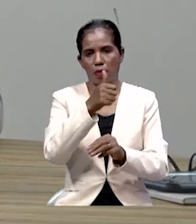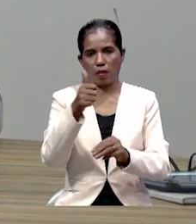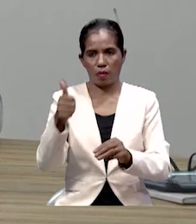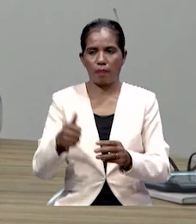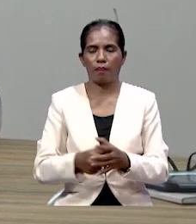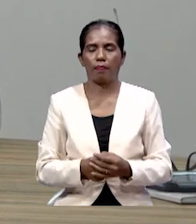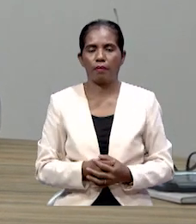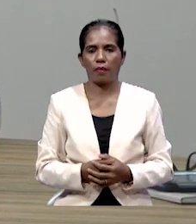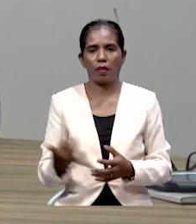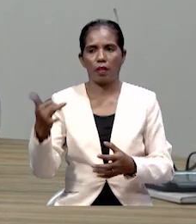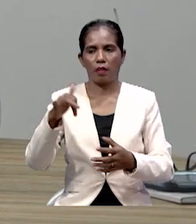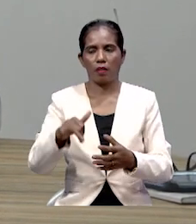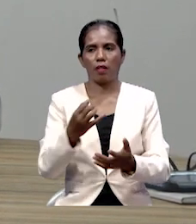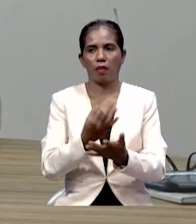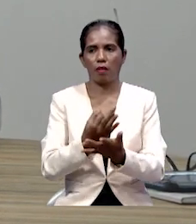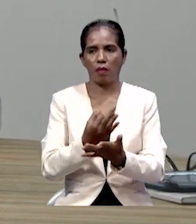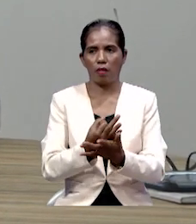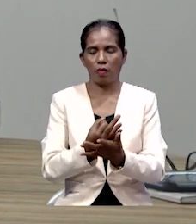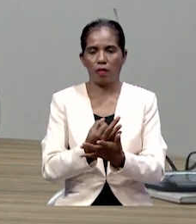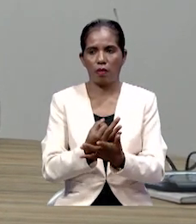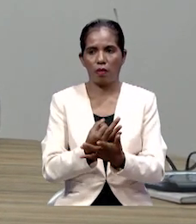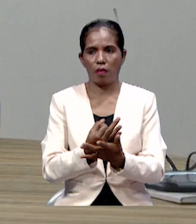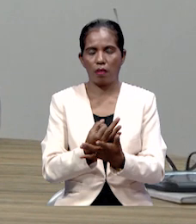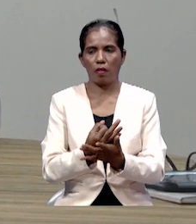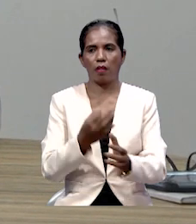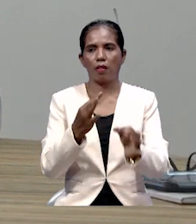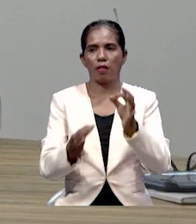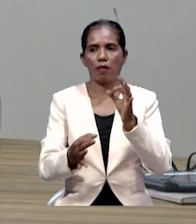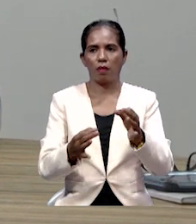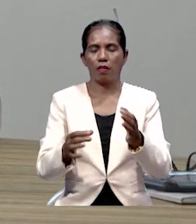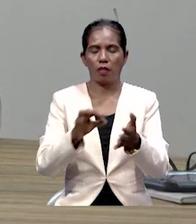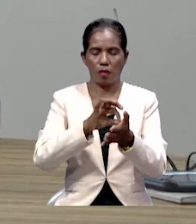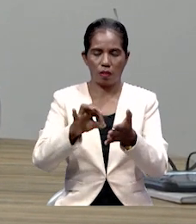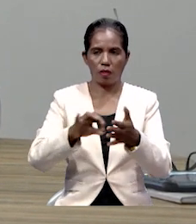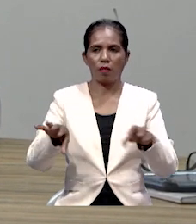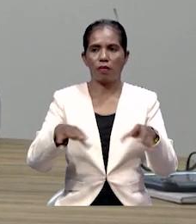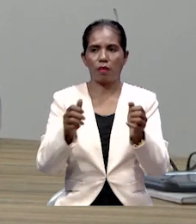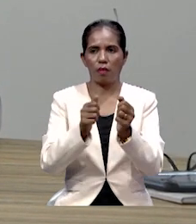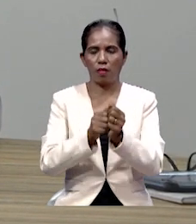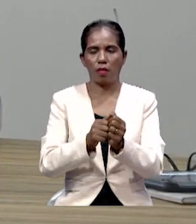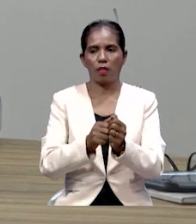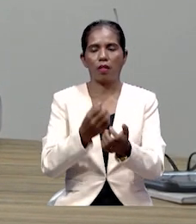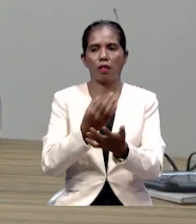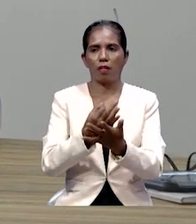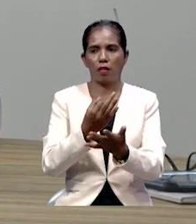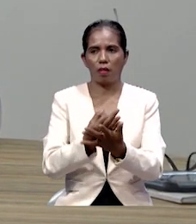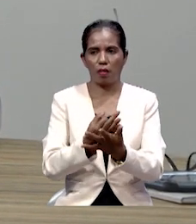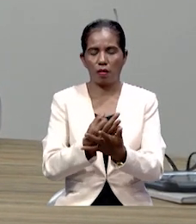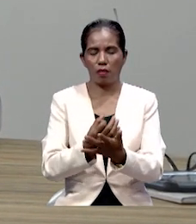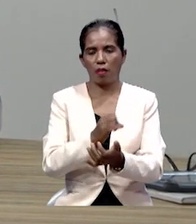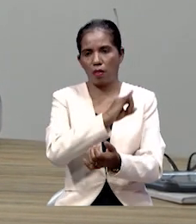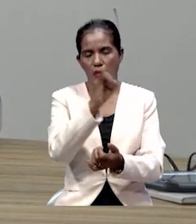Nune sirania salari ba ia maske contrato asine juni, mas salario por razão